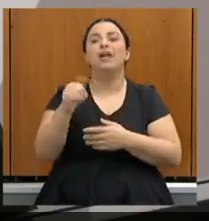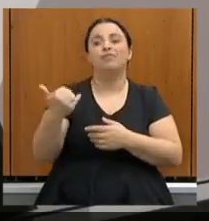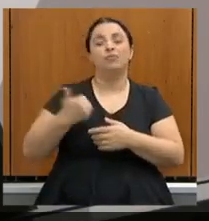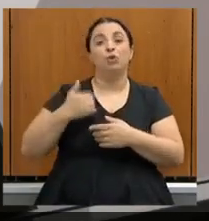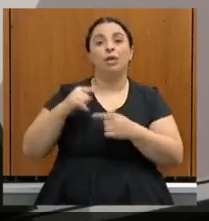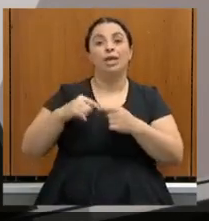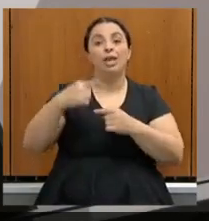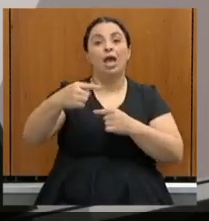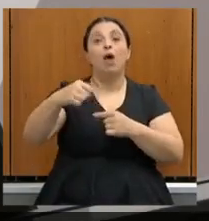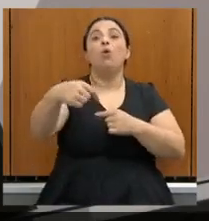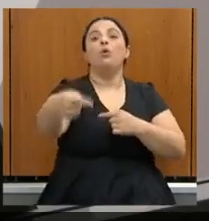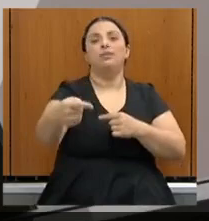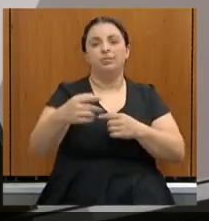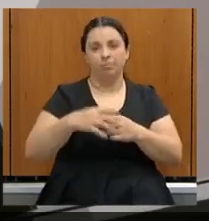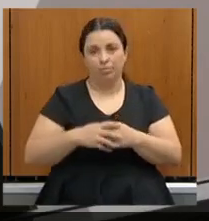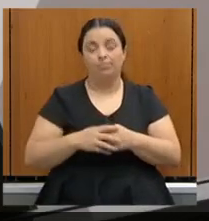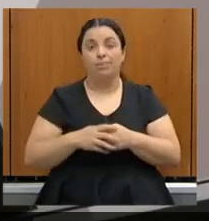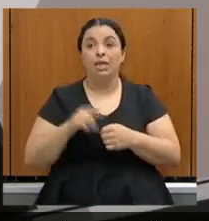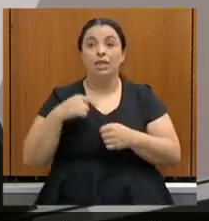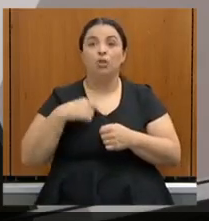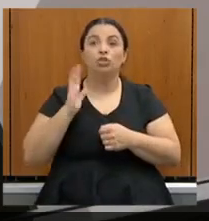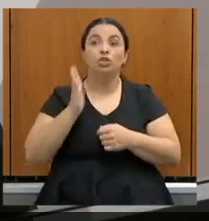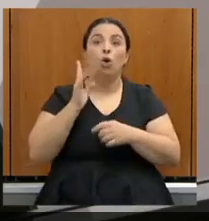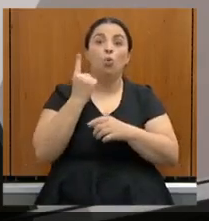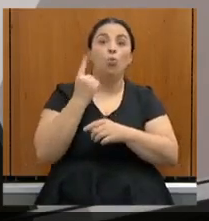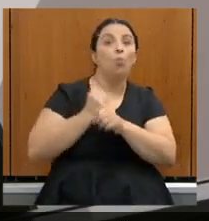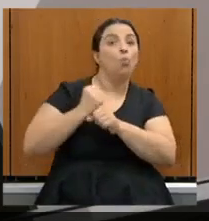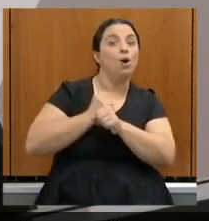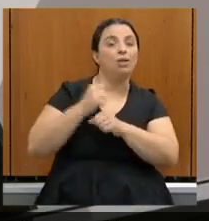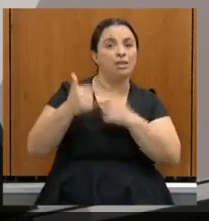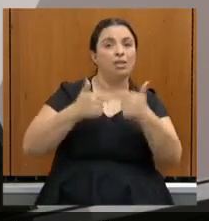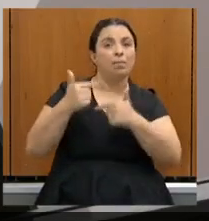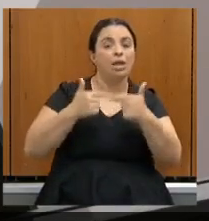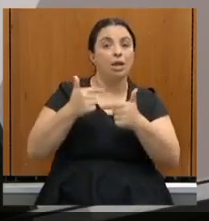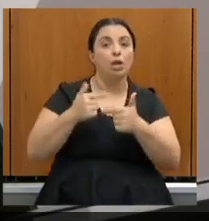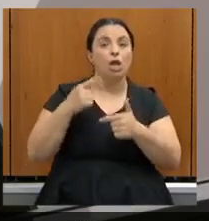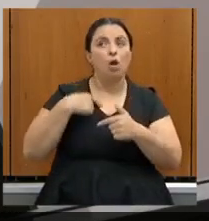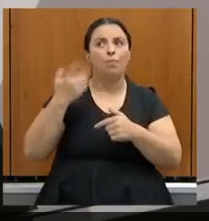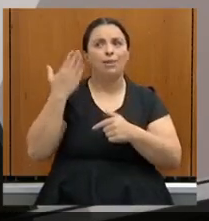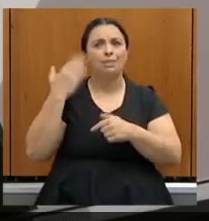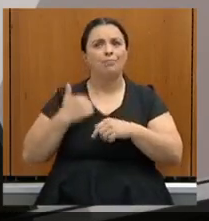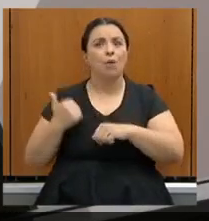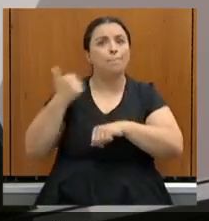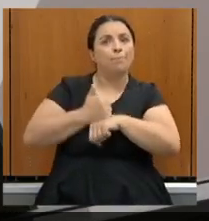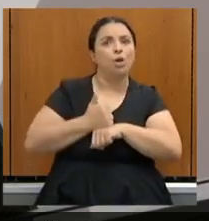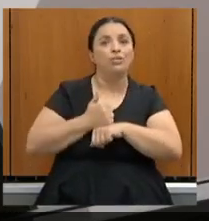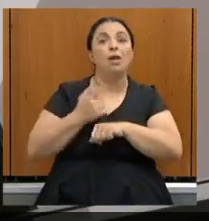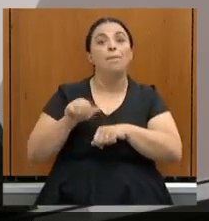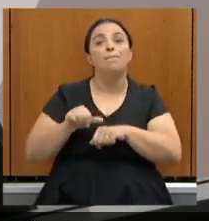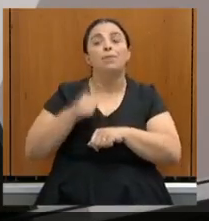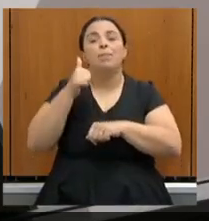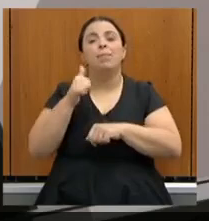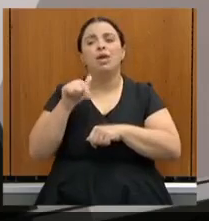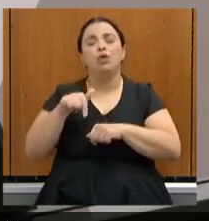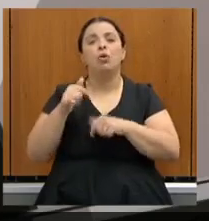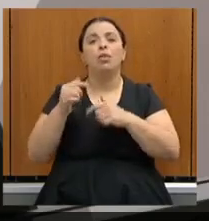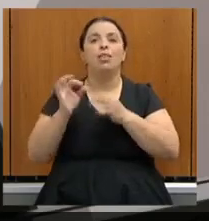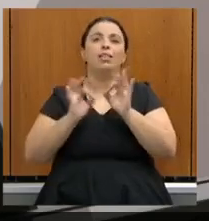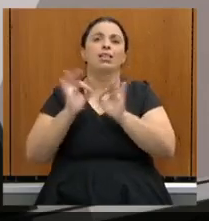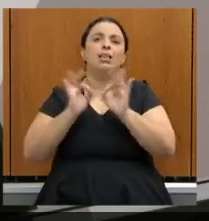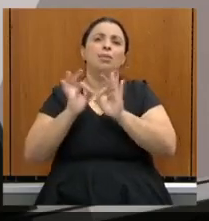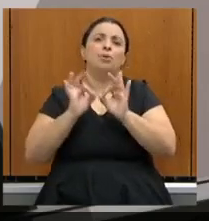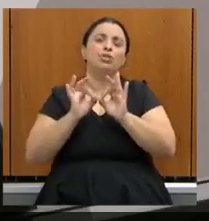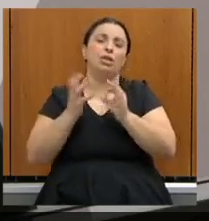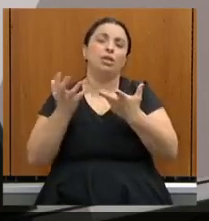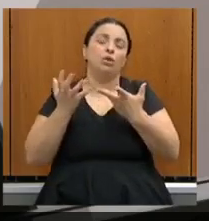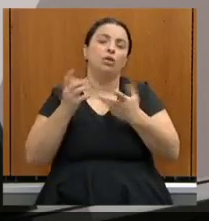Um ano que nós estamos trabalhando disso dentro de casa, foi a primeira providência que eu tomei quando eu cheguei. Bom, acho que já acabou, é, gente? Desculpa,